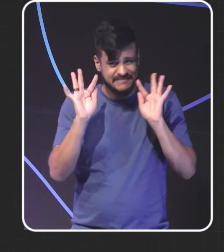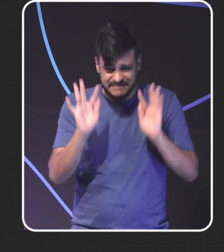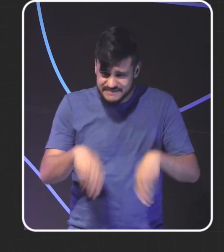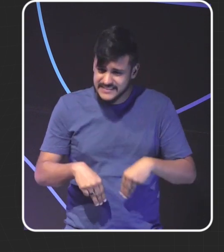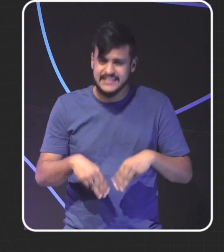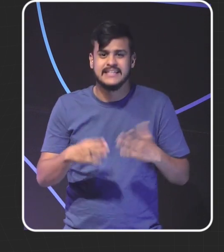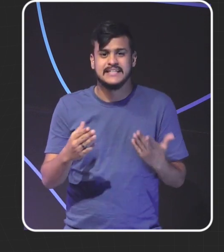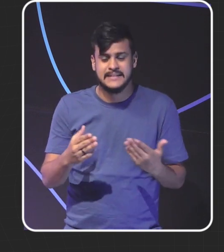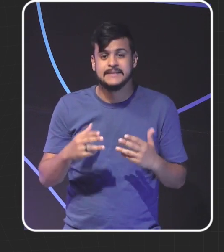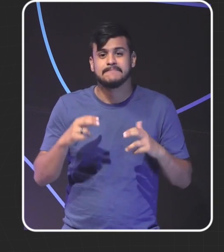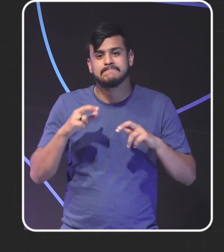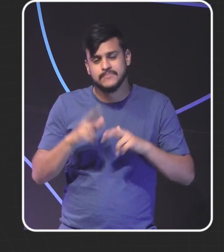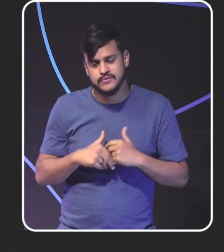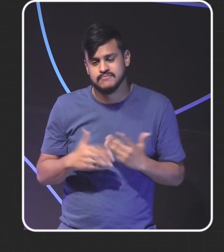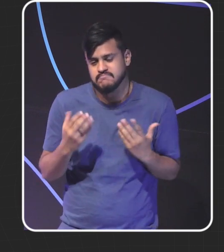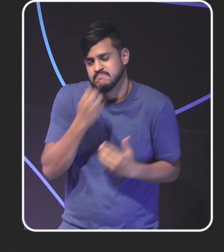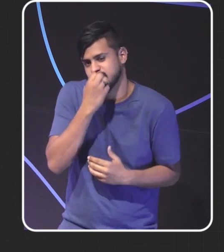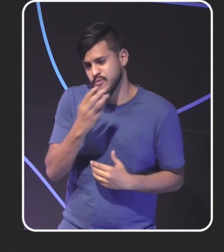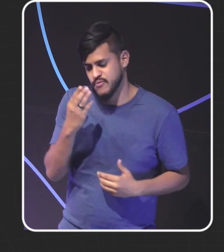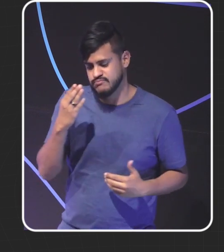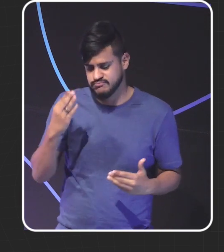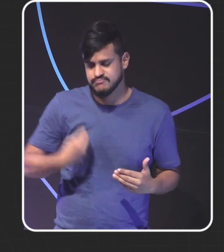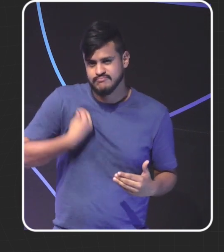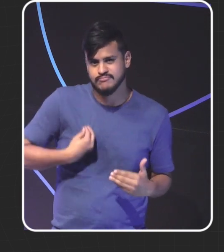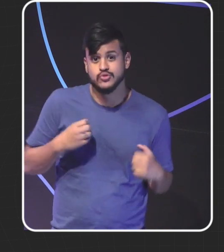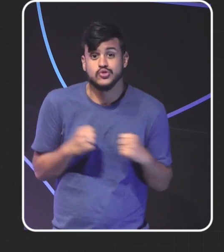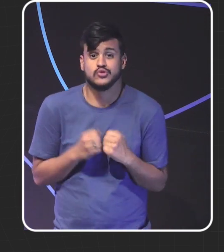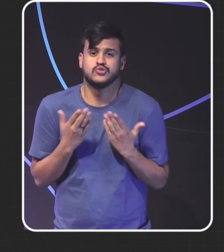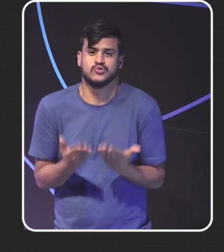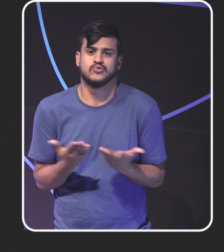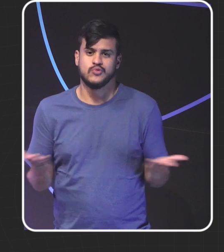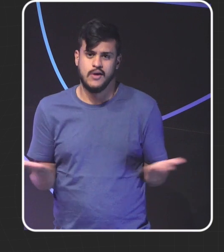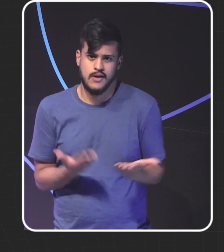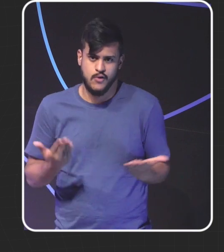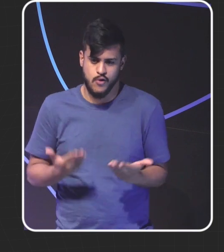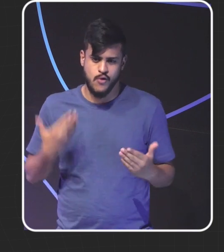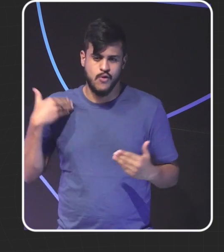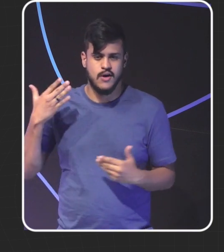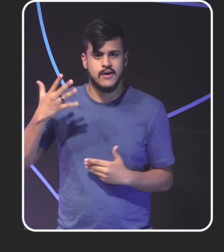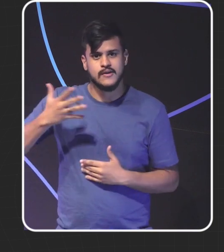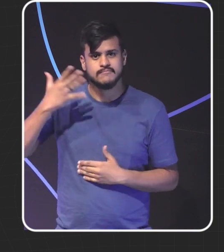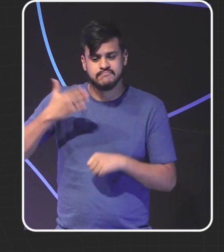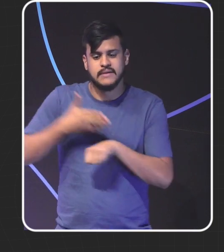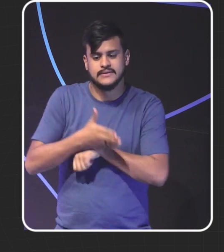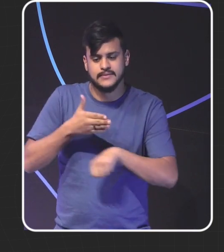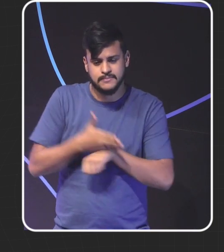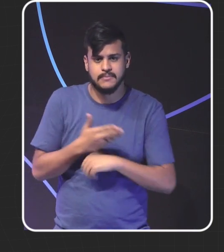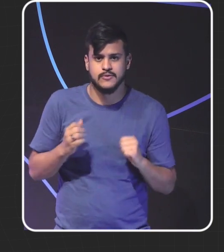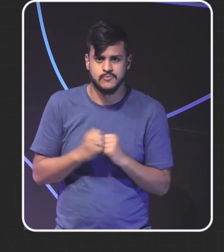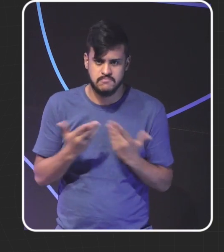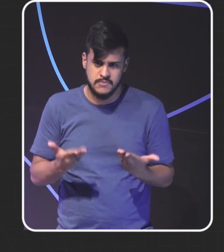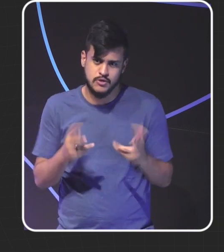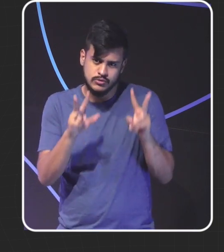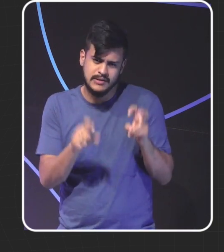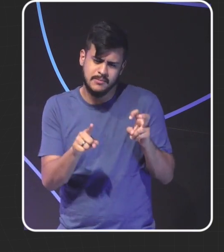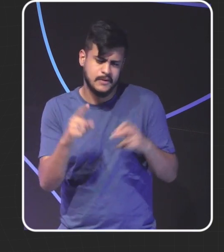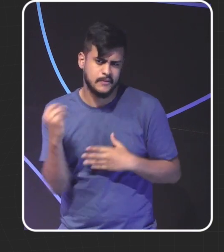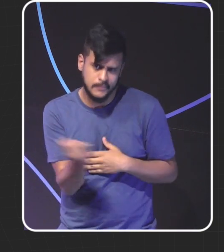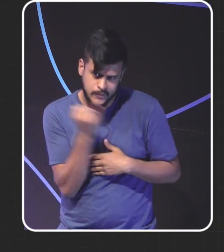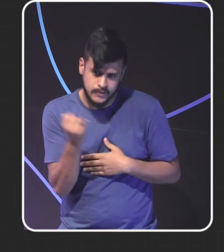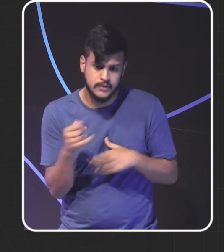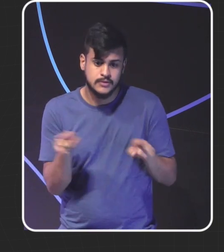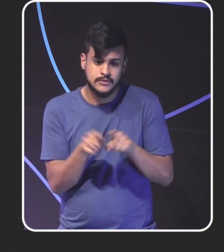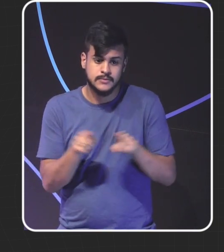esgotando. Foi muito bom poder ter você aqui participando do Link para conversar desse tema tão importante e tão